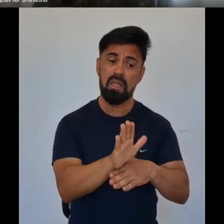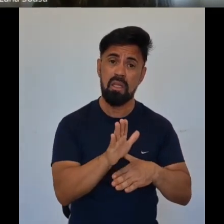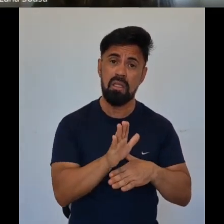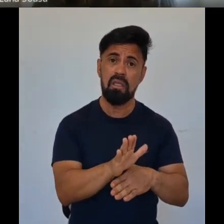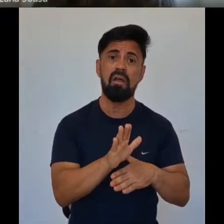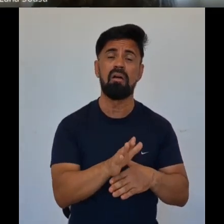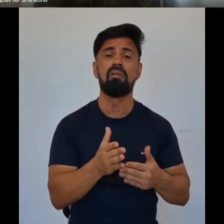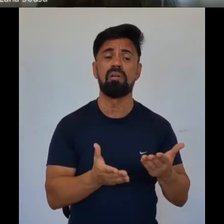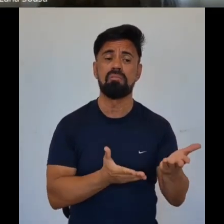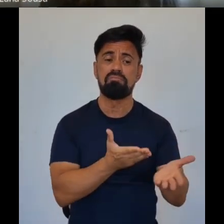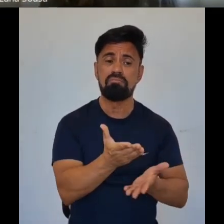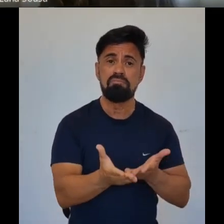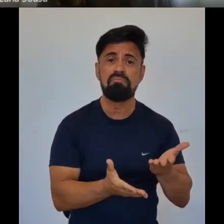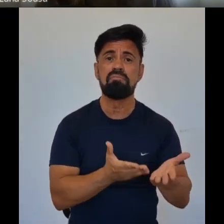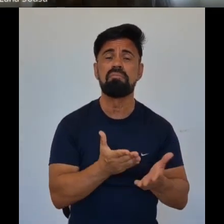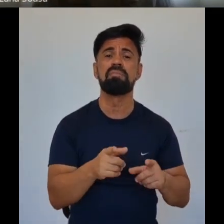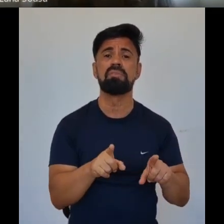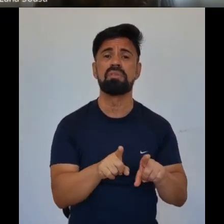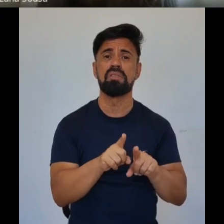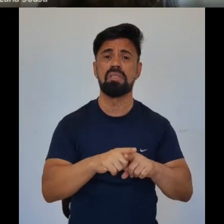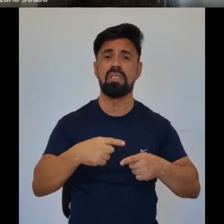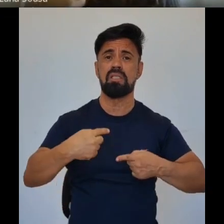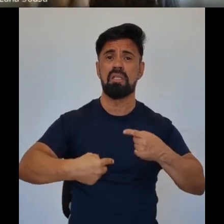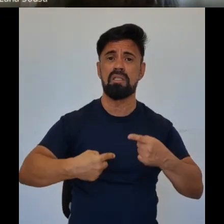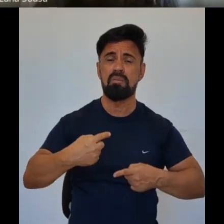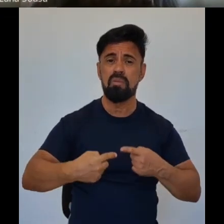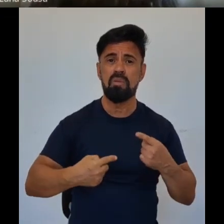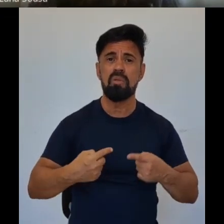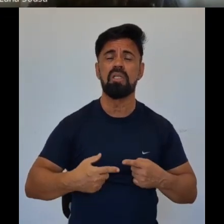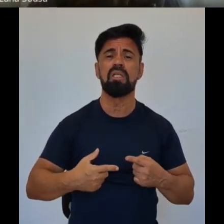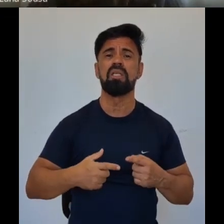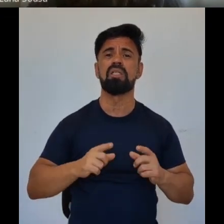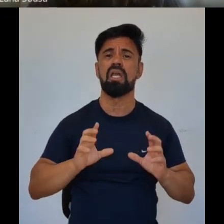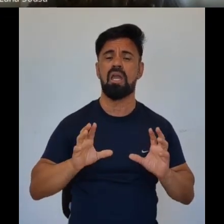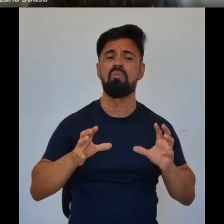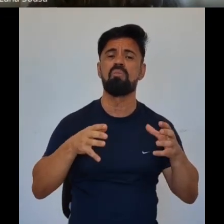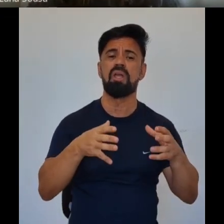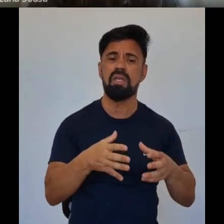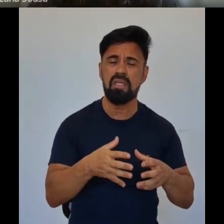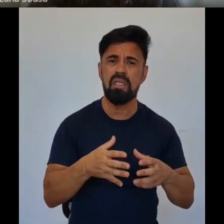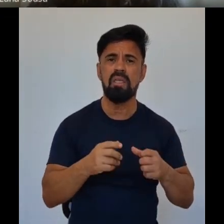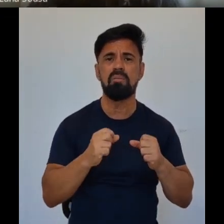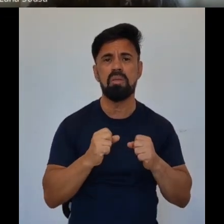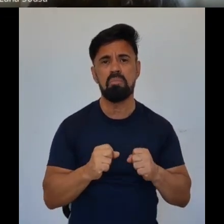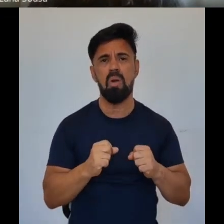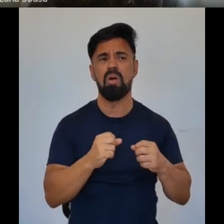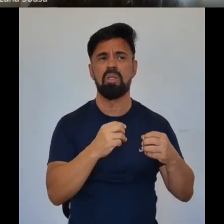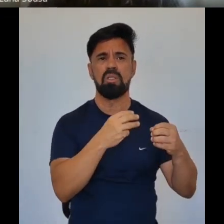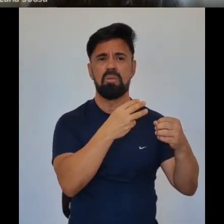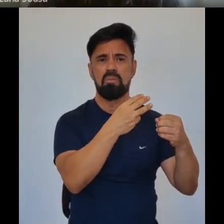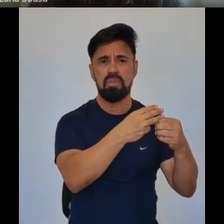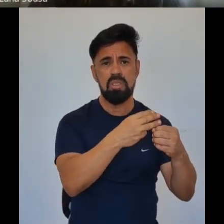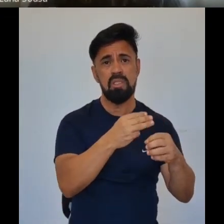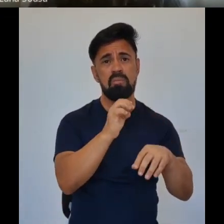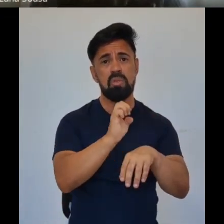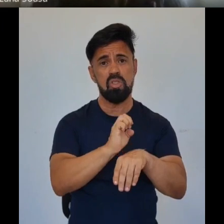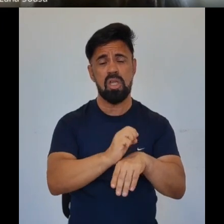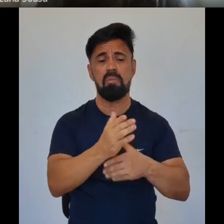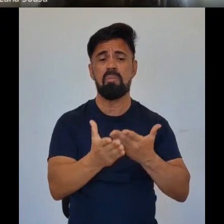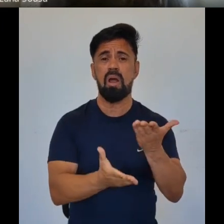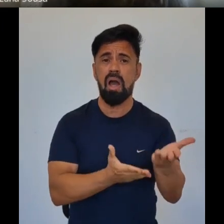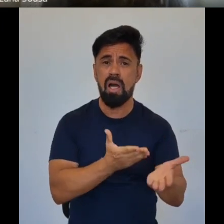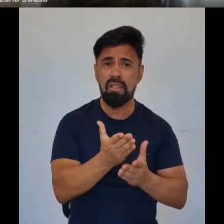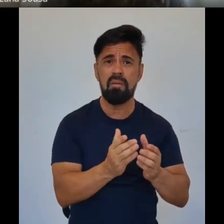atendimento programado, médico, de enfermagem, odontológico, acompanhamento psicológico, você dificilmente tem. E